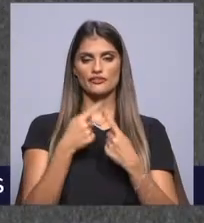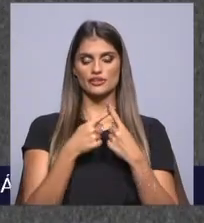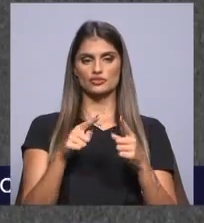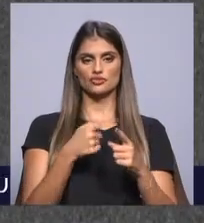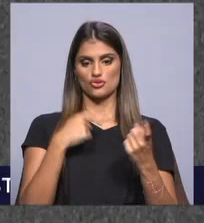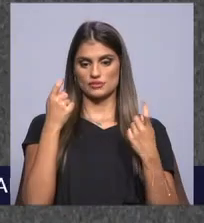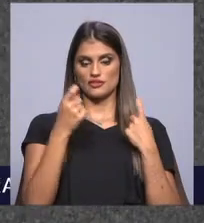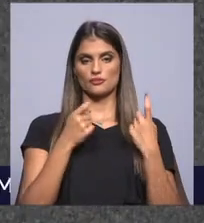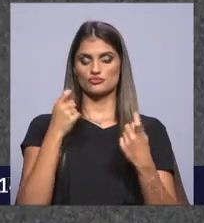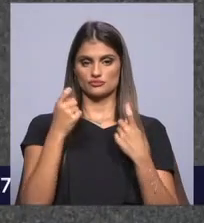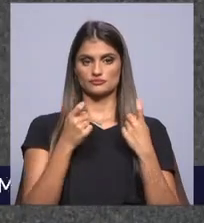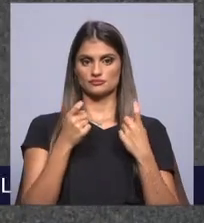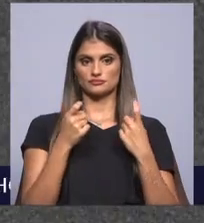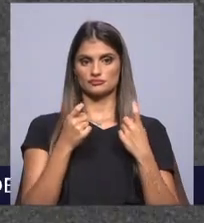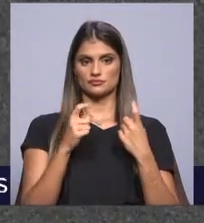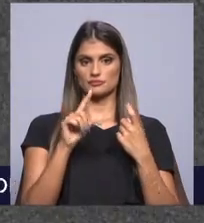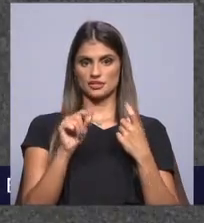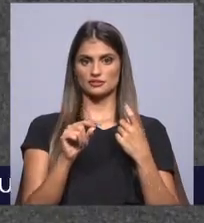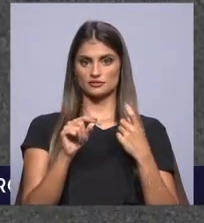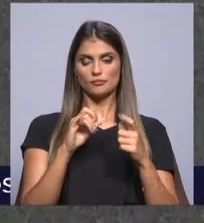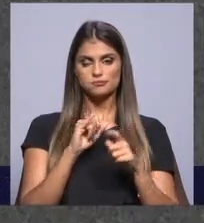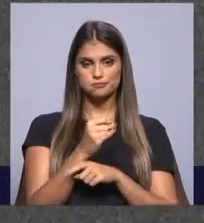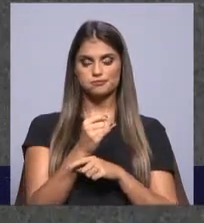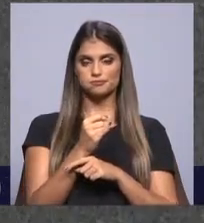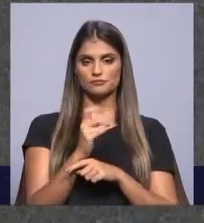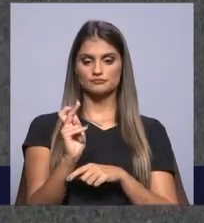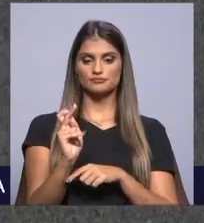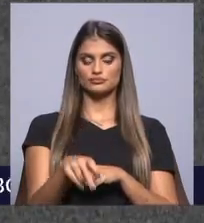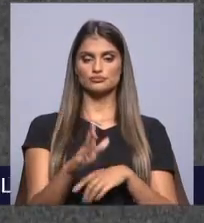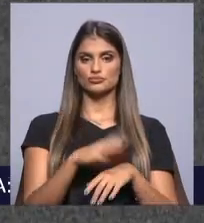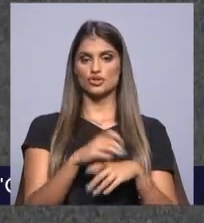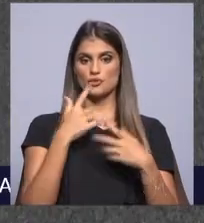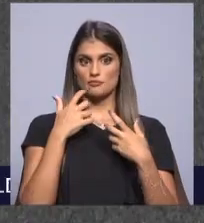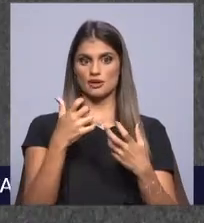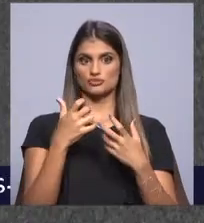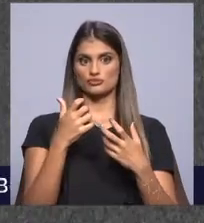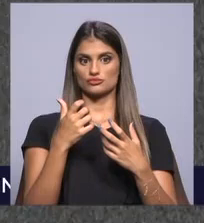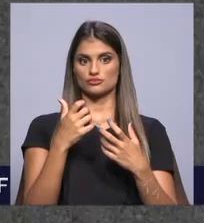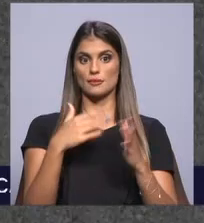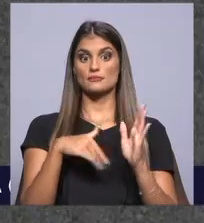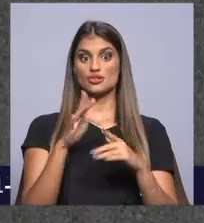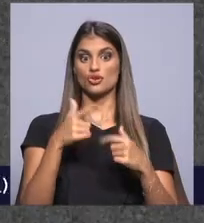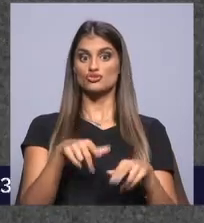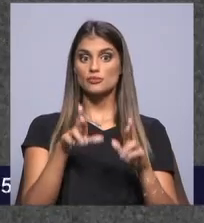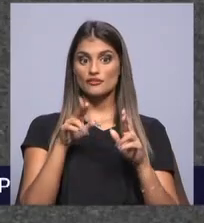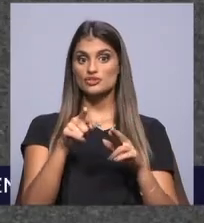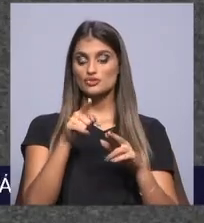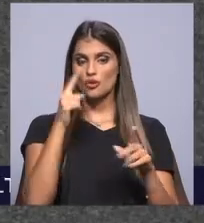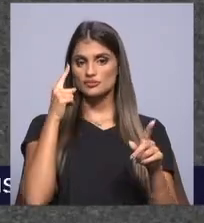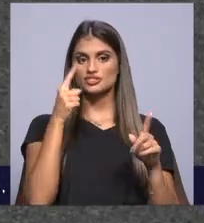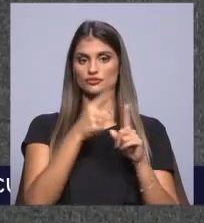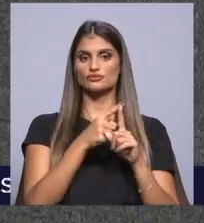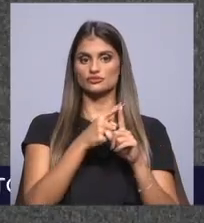nós pensávamos. Será que a cratera que surgiu devido a este impacto é maior que aquilo que se esperava? Bom, isso é um dos objetivos